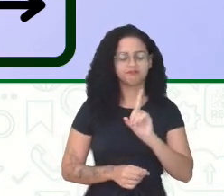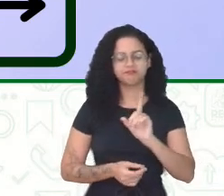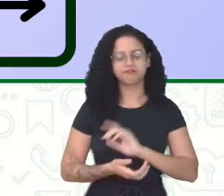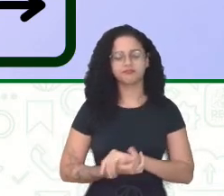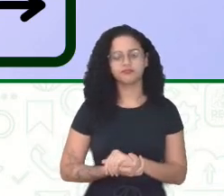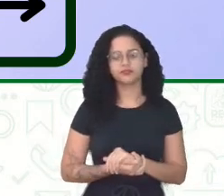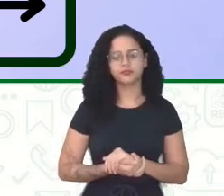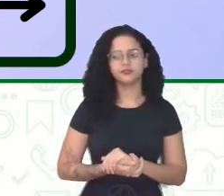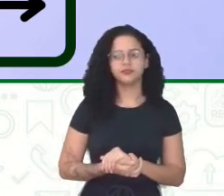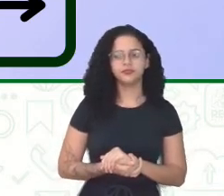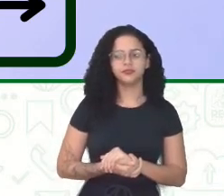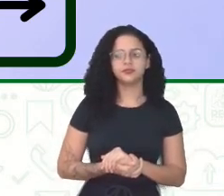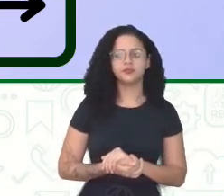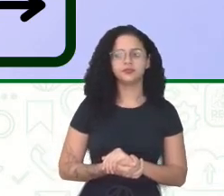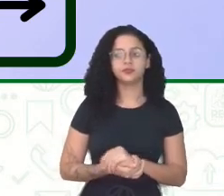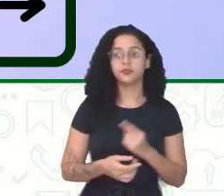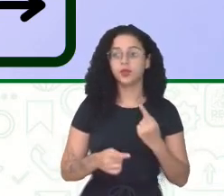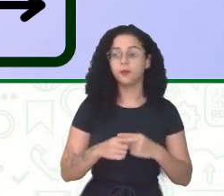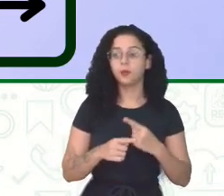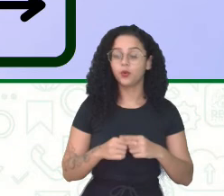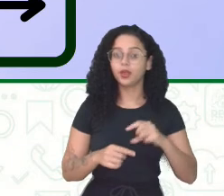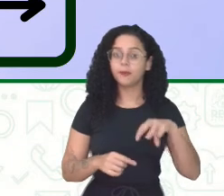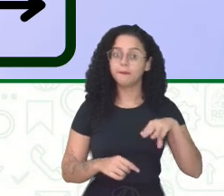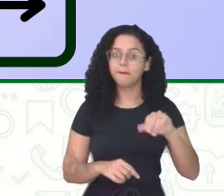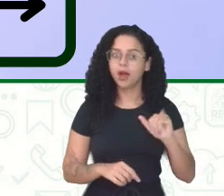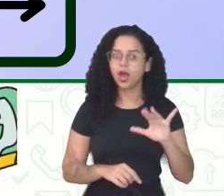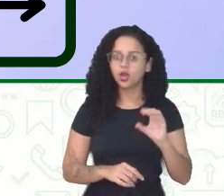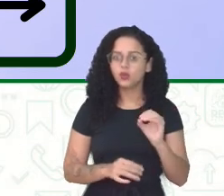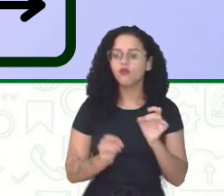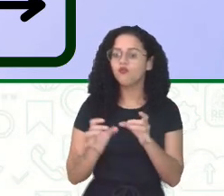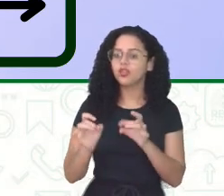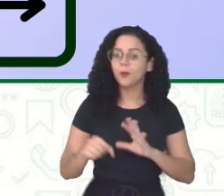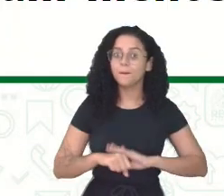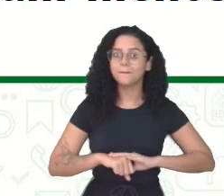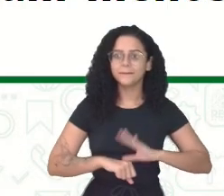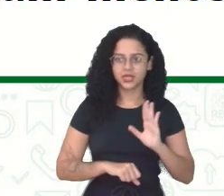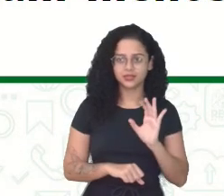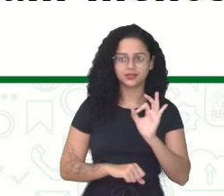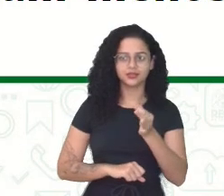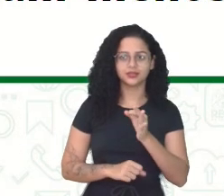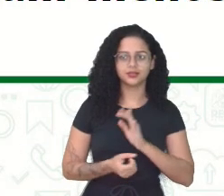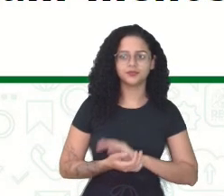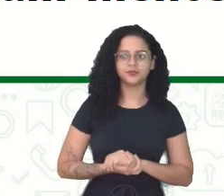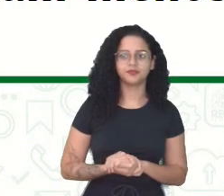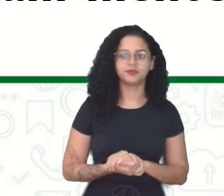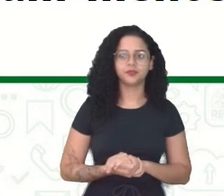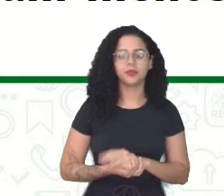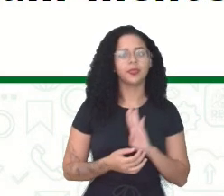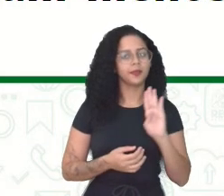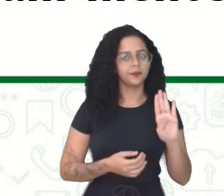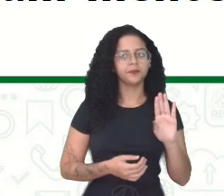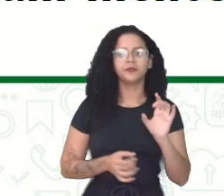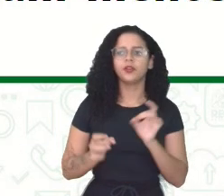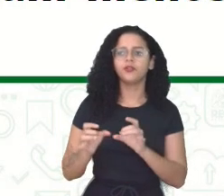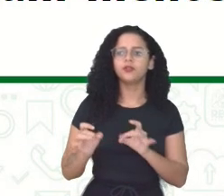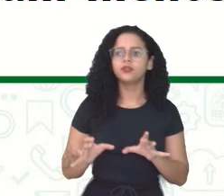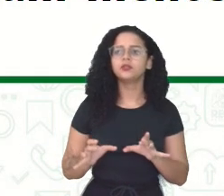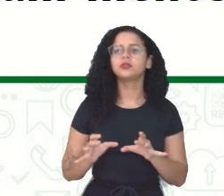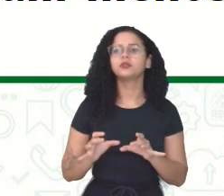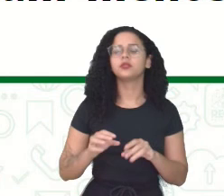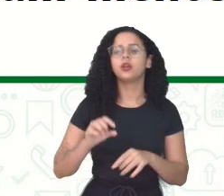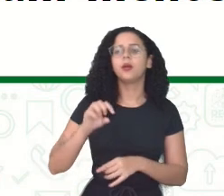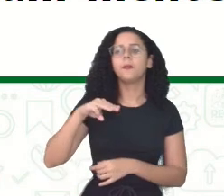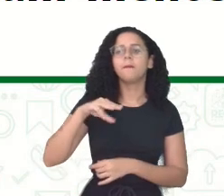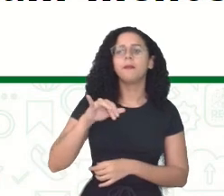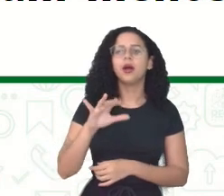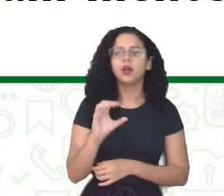Não, tá? Porque foi em maio, né, que vendeu mais, certo? Em maio venderam-se menos